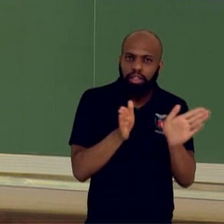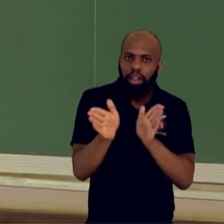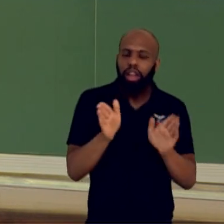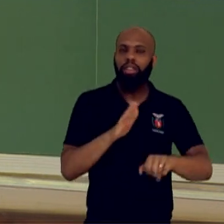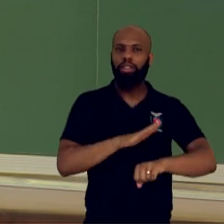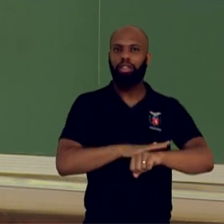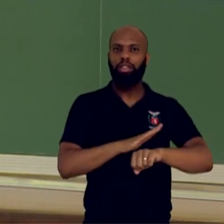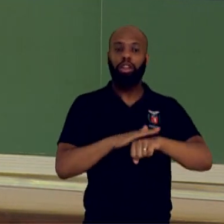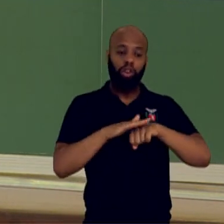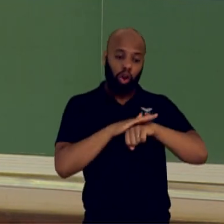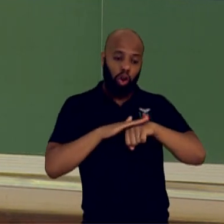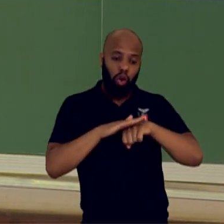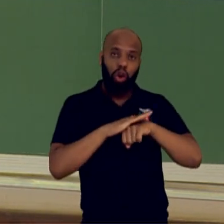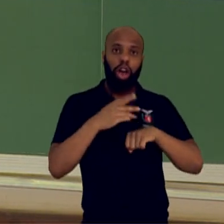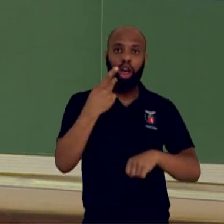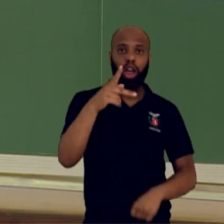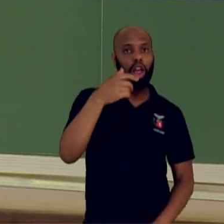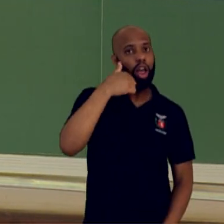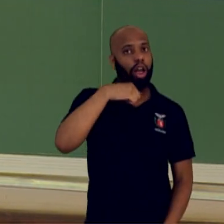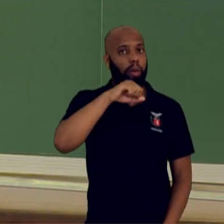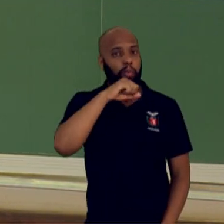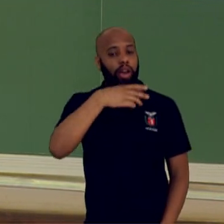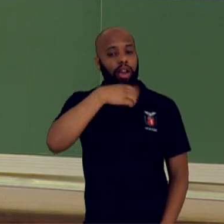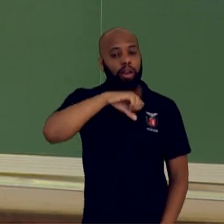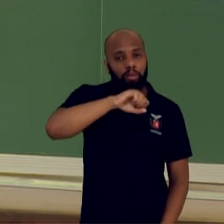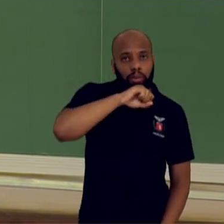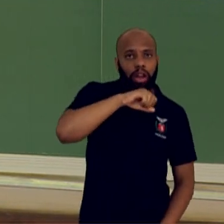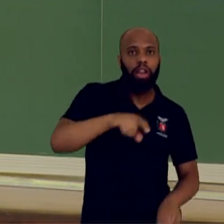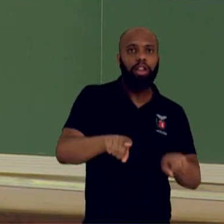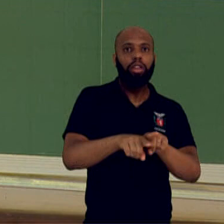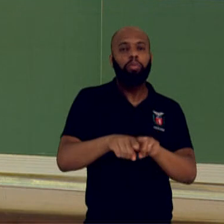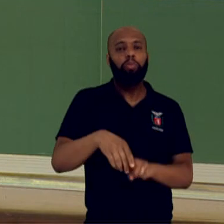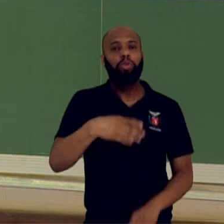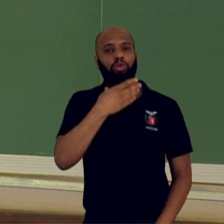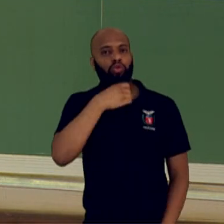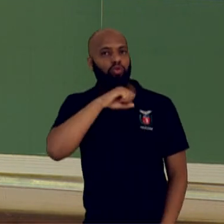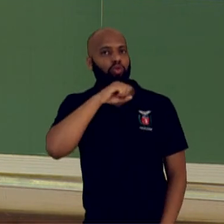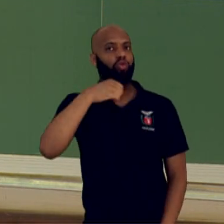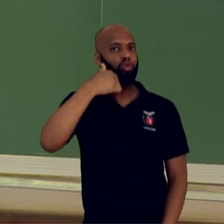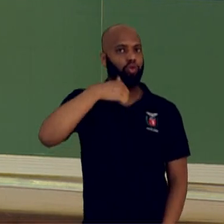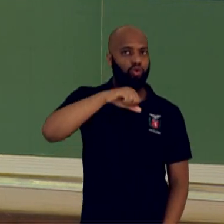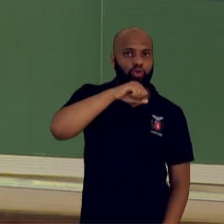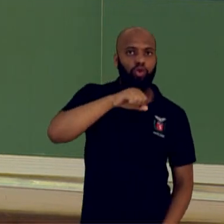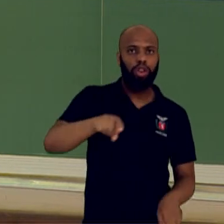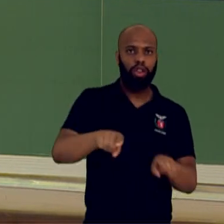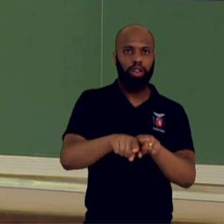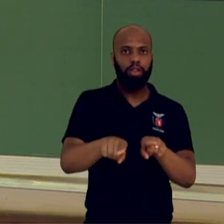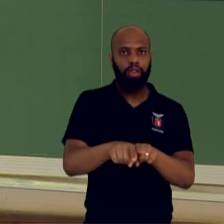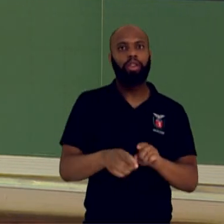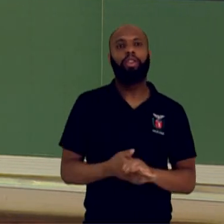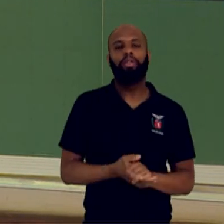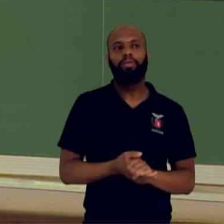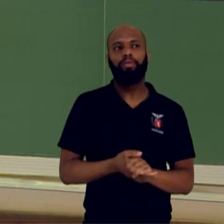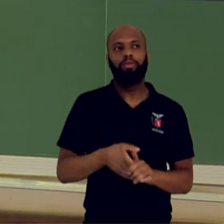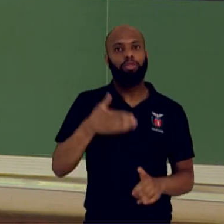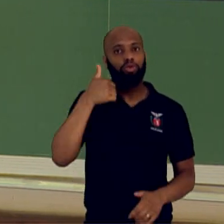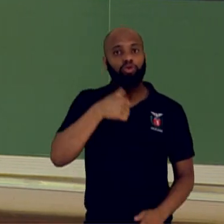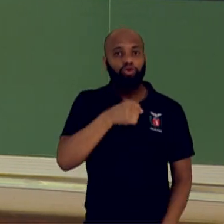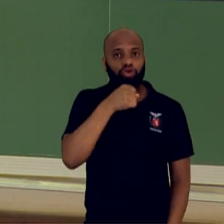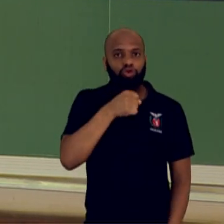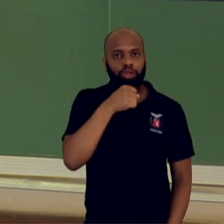momento, conversa com seus pais, com os avós, né? Que já escutaram algumas músicas, de repente tem até em casa algum